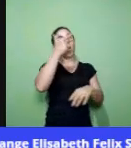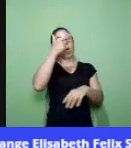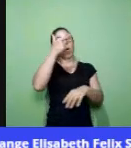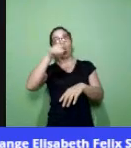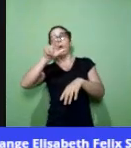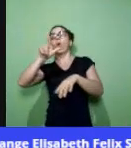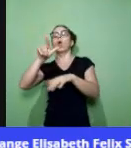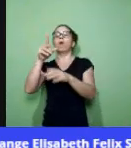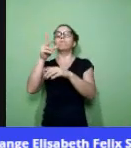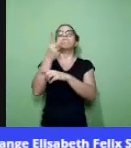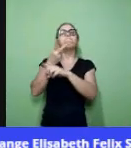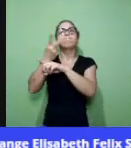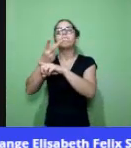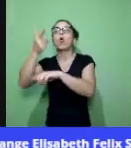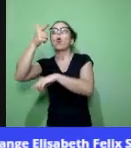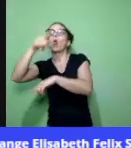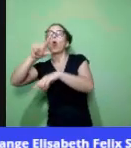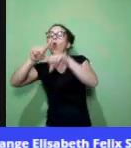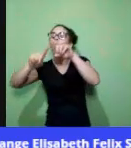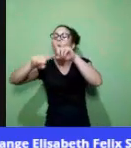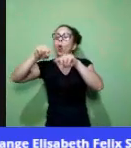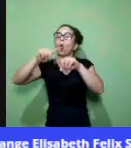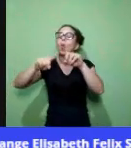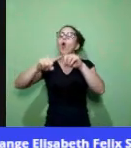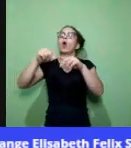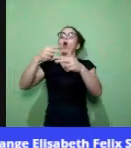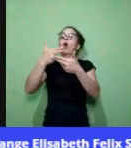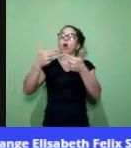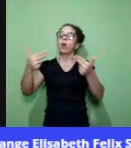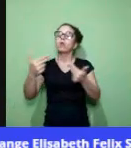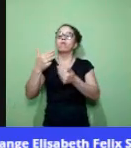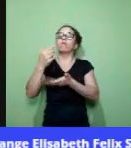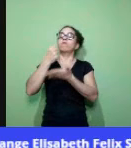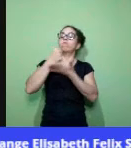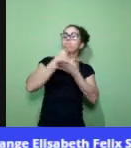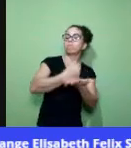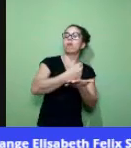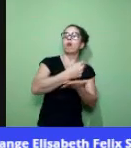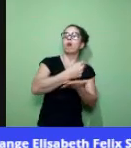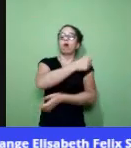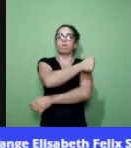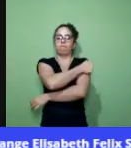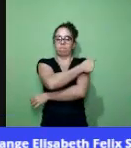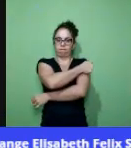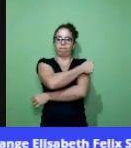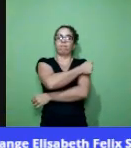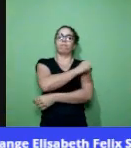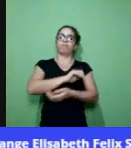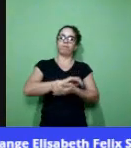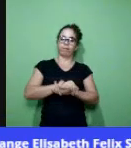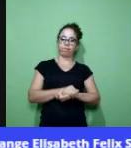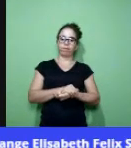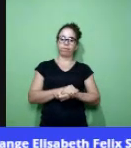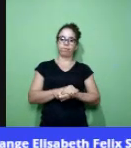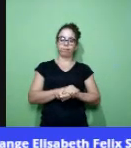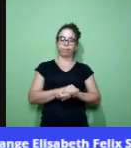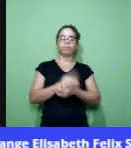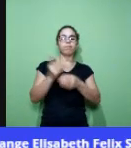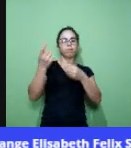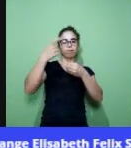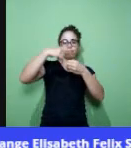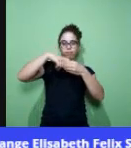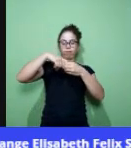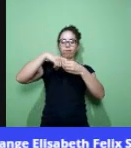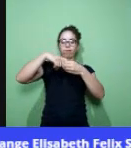gente vai encontrar algo que vai corresponder à necessidade dele, tá? Pode retornar a imagem do